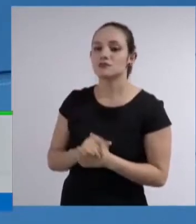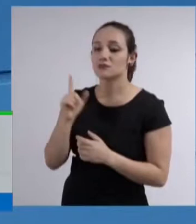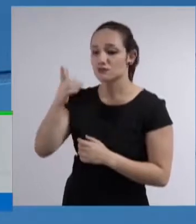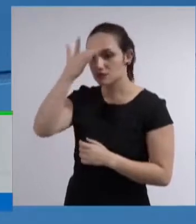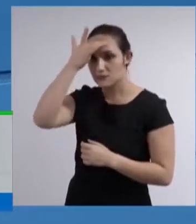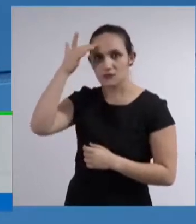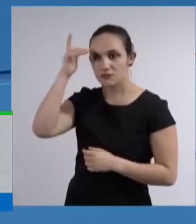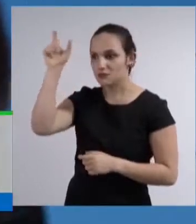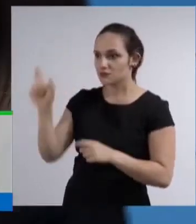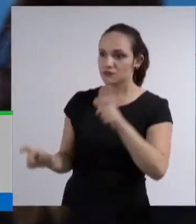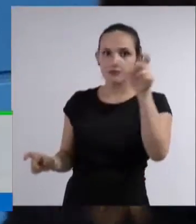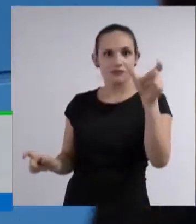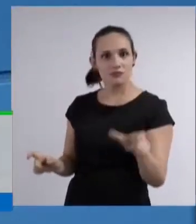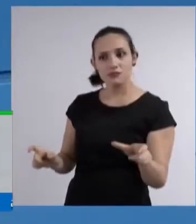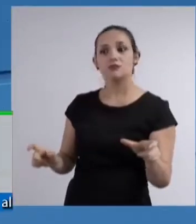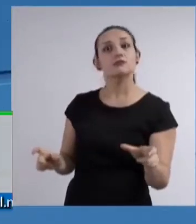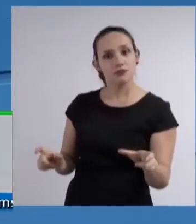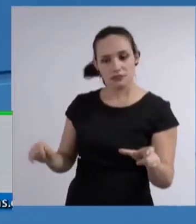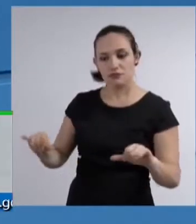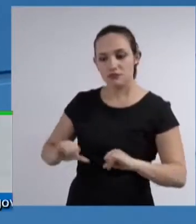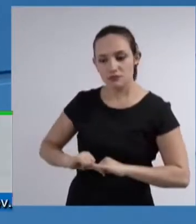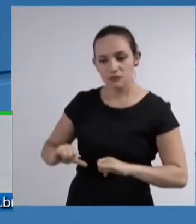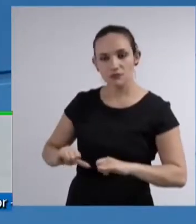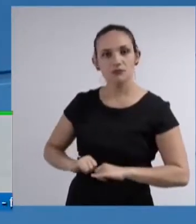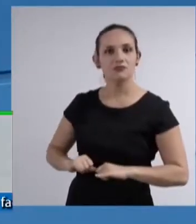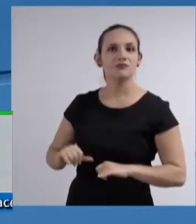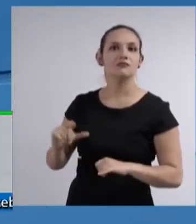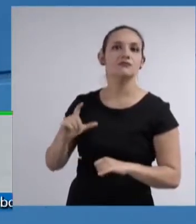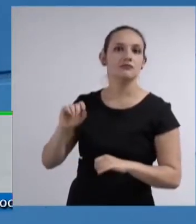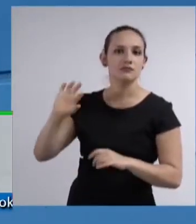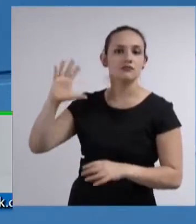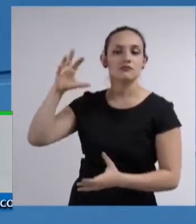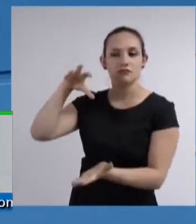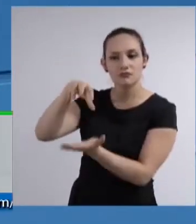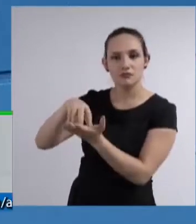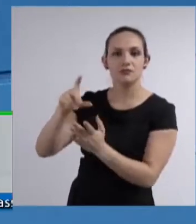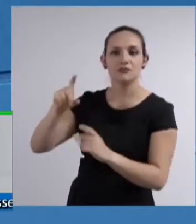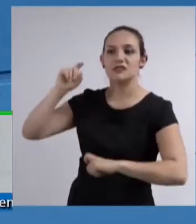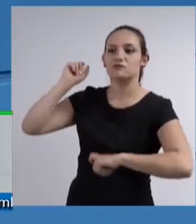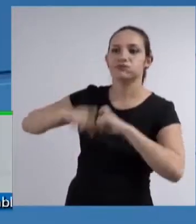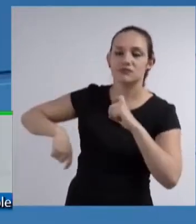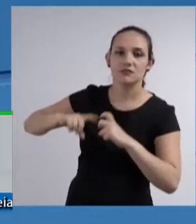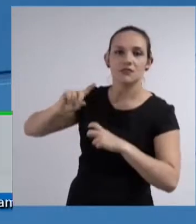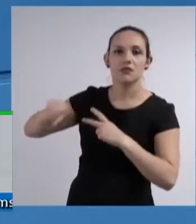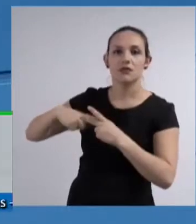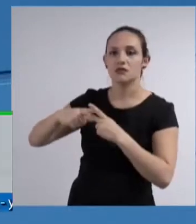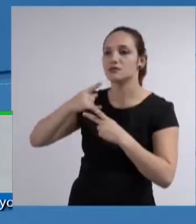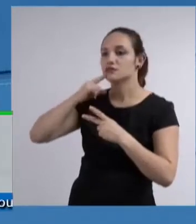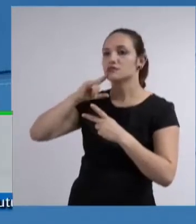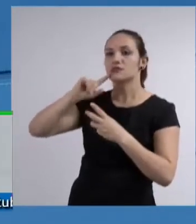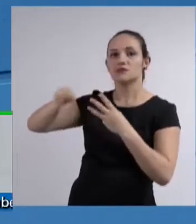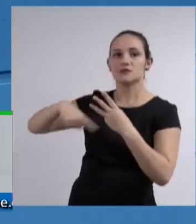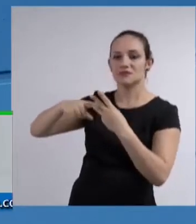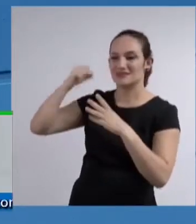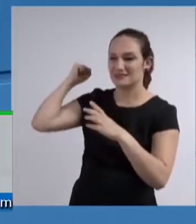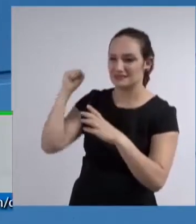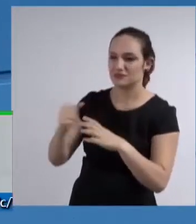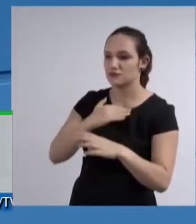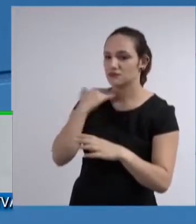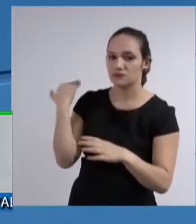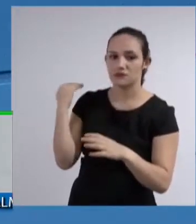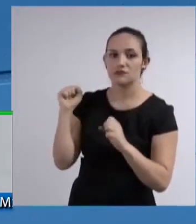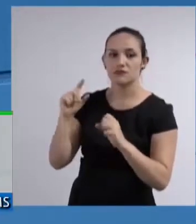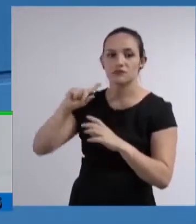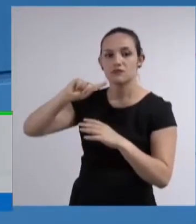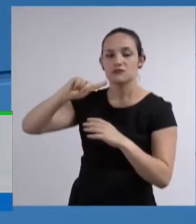pessoas sofrendo nas aldeias, estupros, alcoolismo, assassinatos, enfim. Ao mesmo tempo, a Constituição